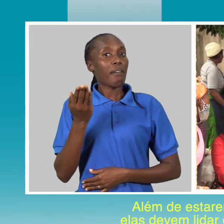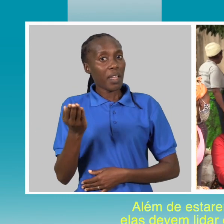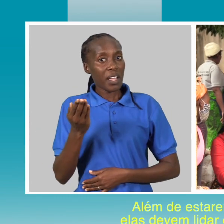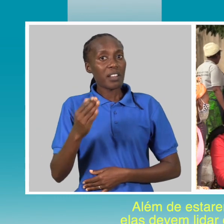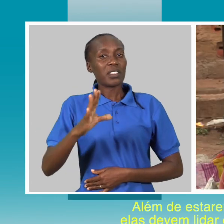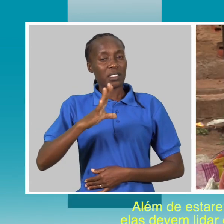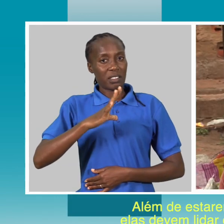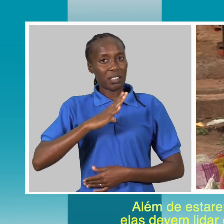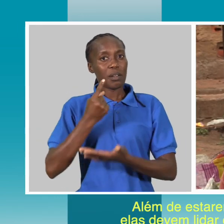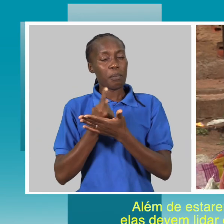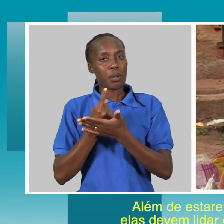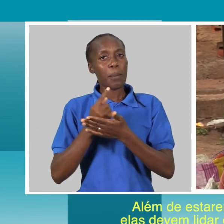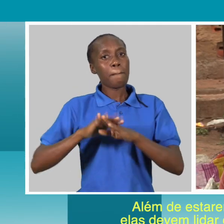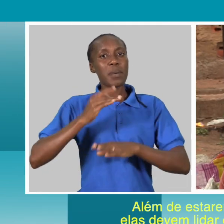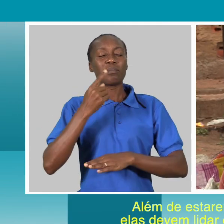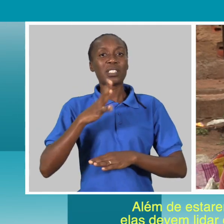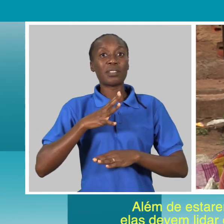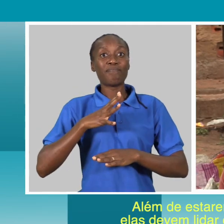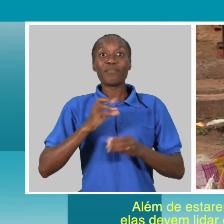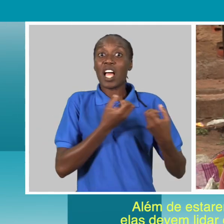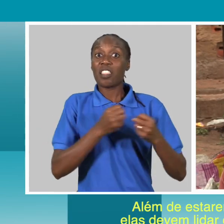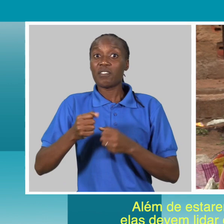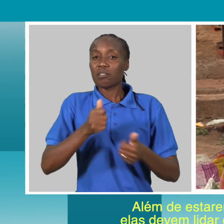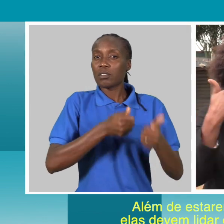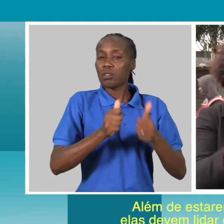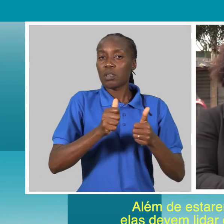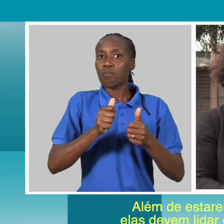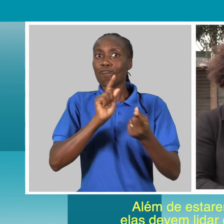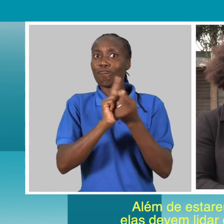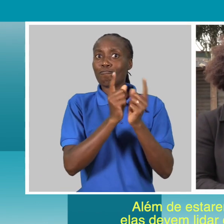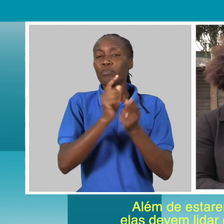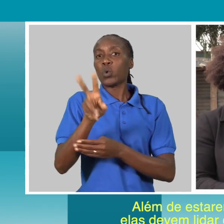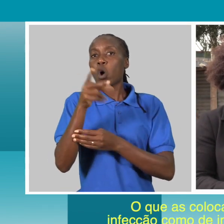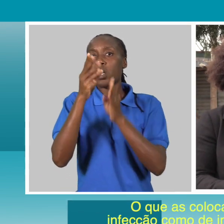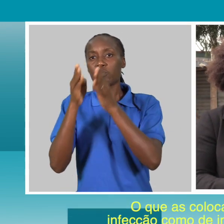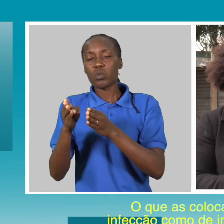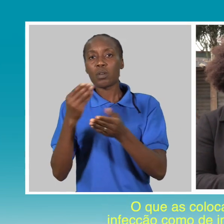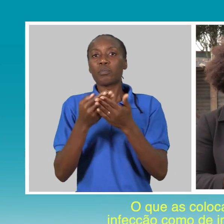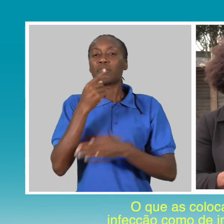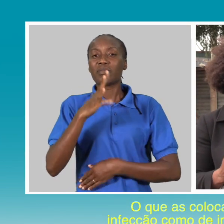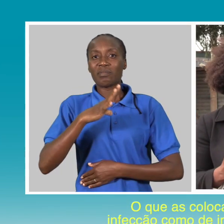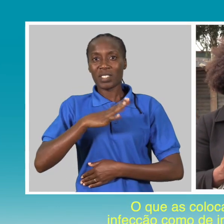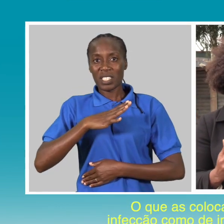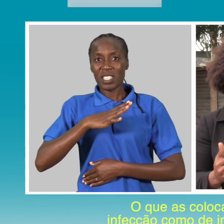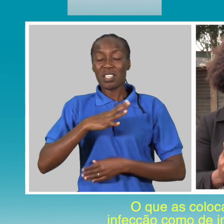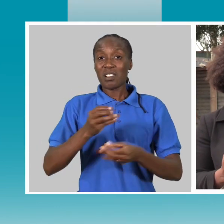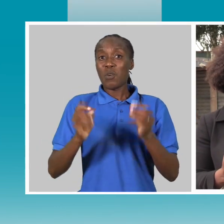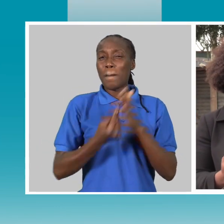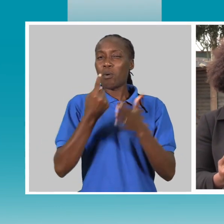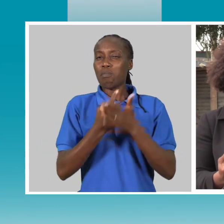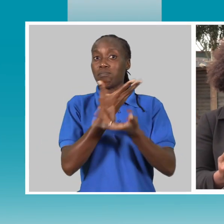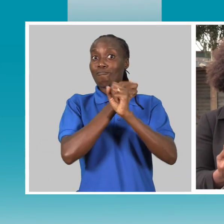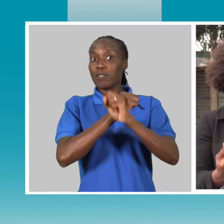elas têm que lidar no dia a dia, na atividade delas, com outras pessoas. O que as coloca em